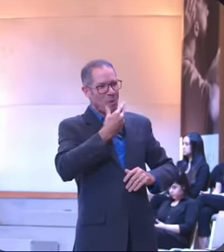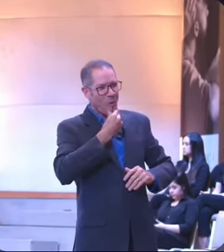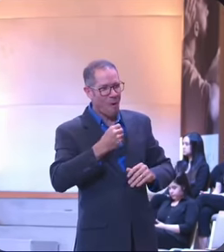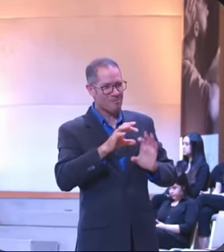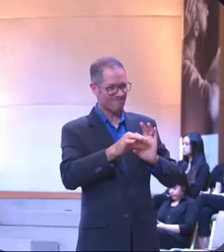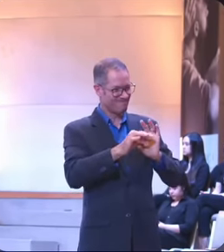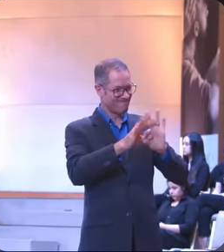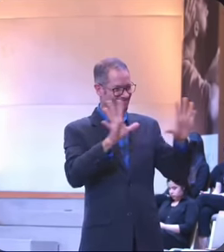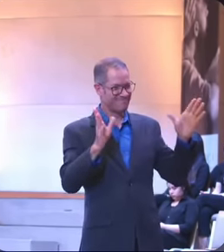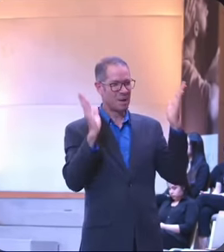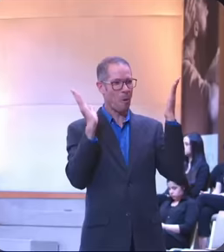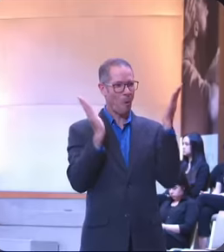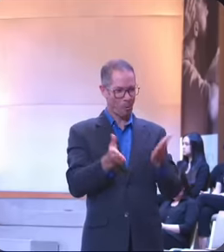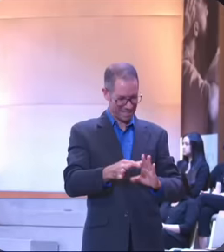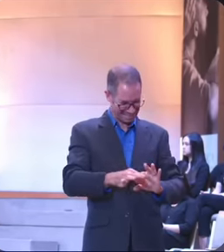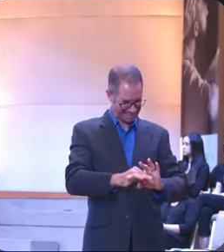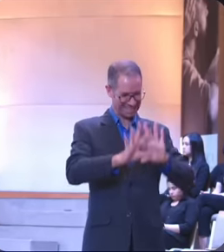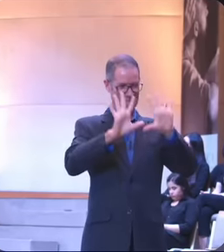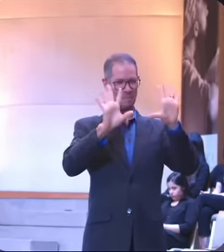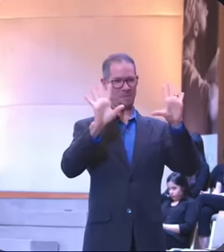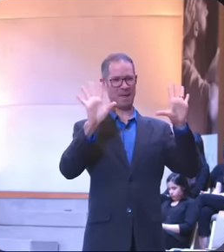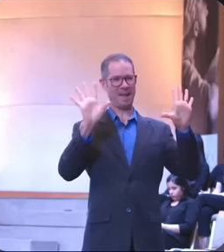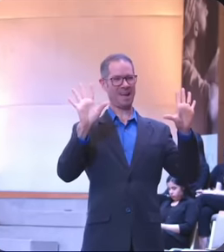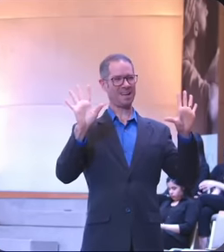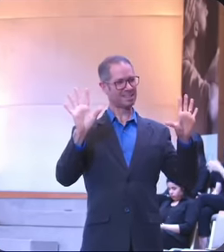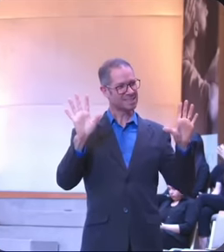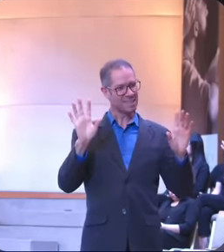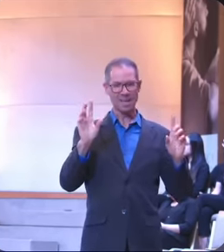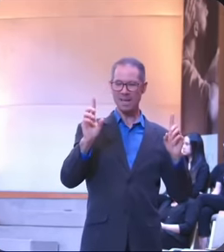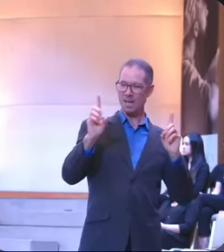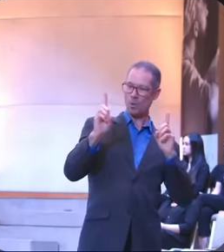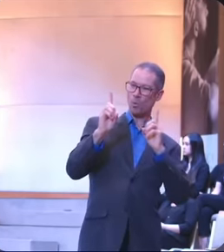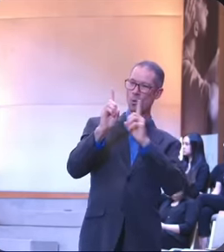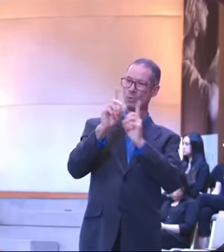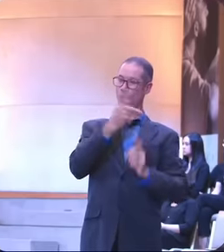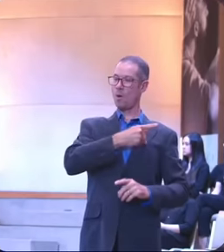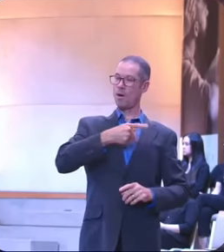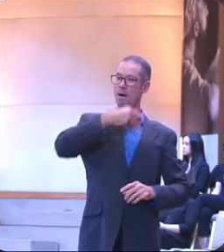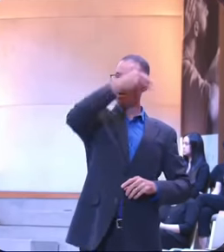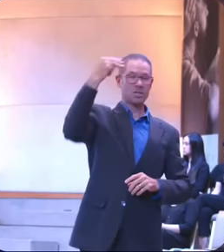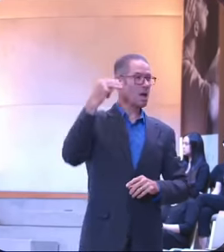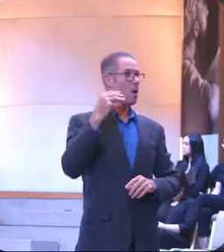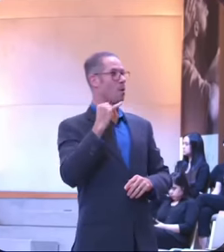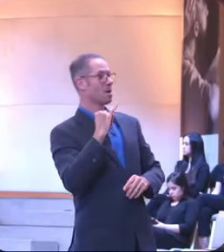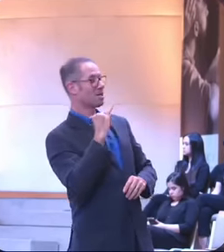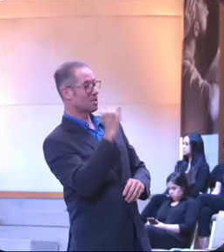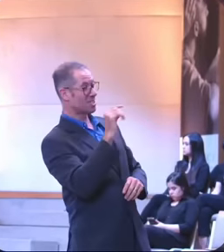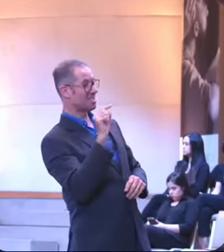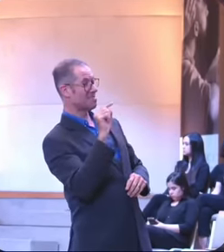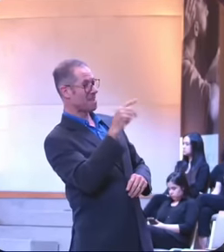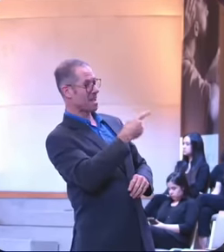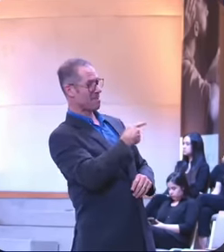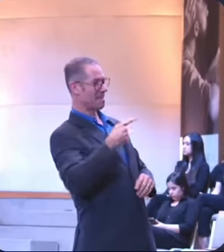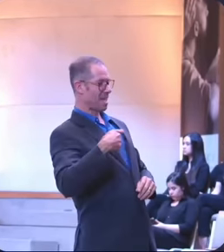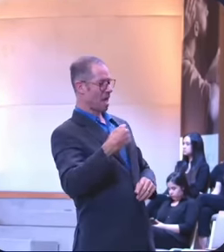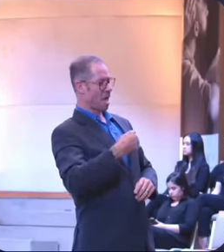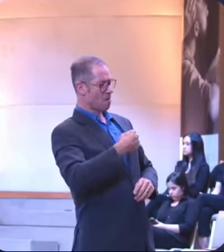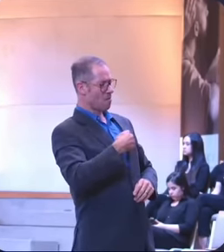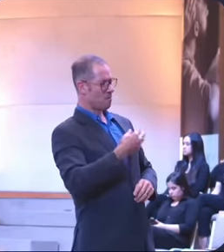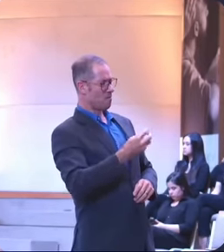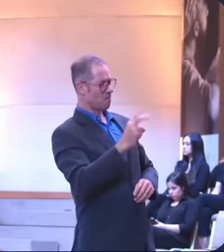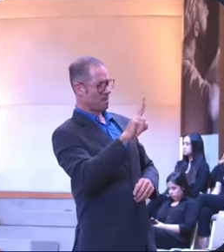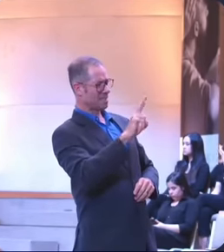está hoje liberto, e que encontrou Michel um dia e disse para ele: olha, eu vivi